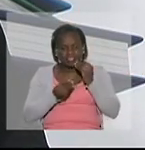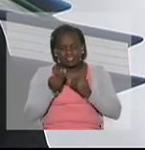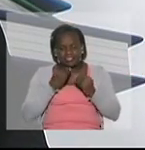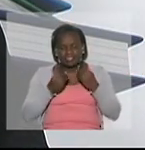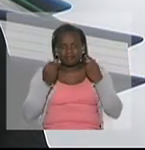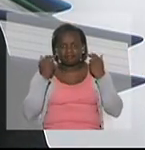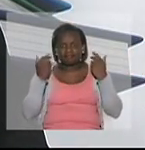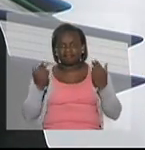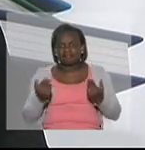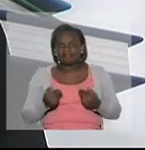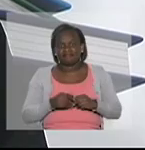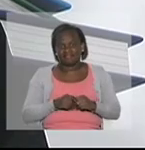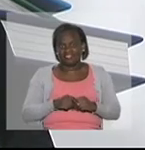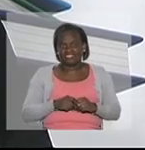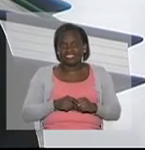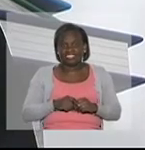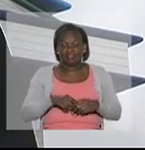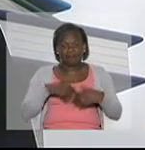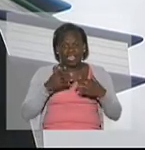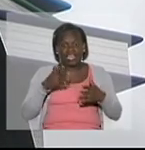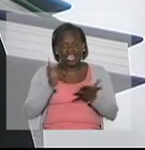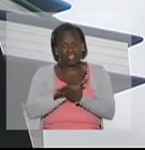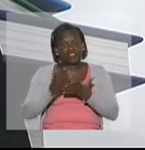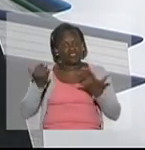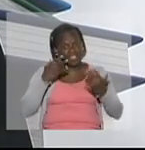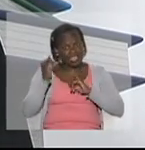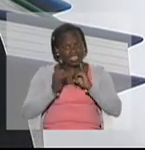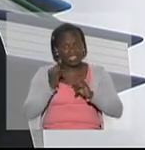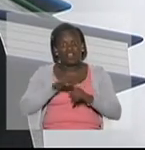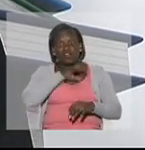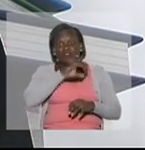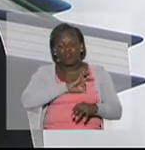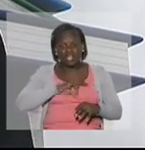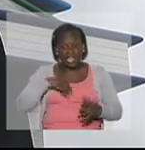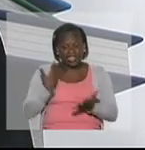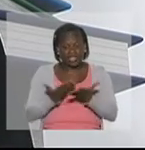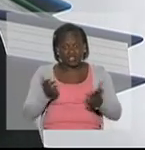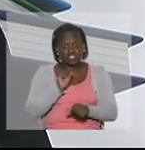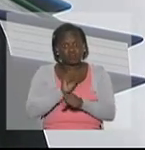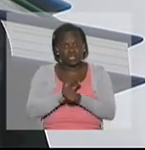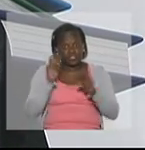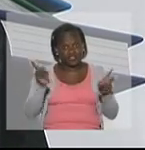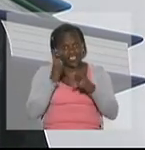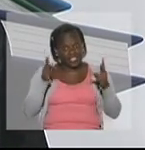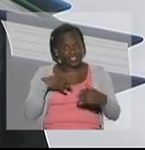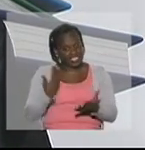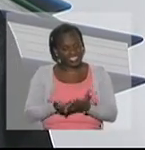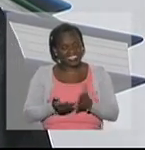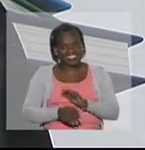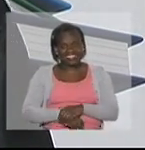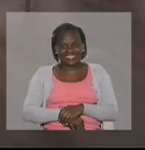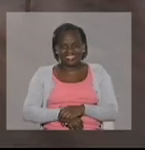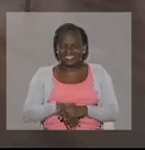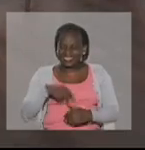continuar lá o seu almoço de jabuticadas. Dizem que a onça está até hoje lá esperando o vento passar e ele nunca